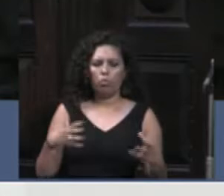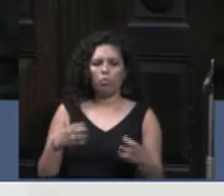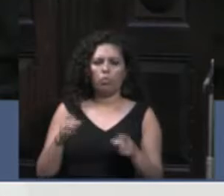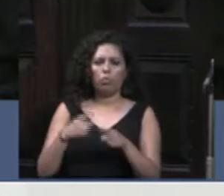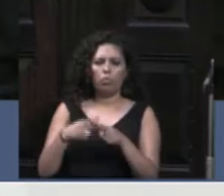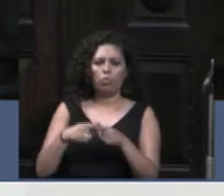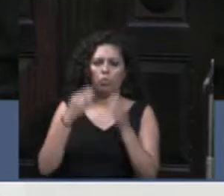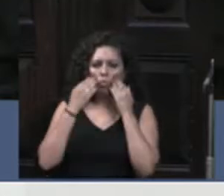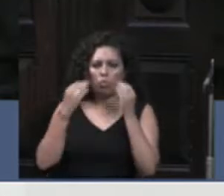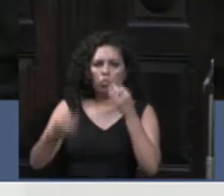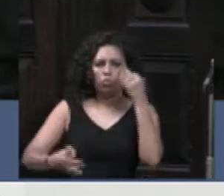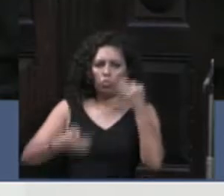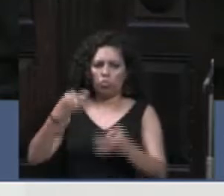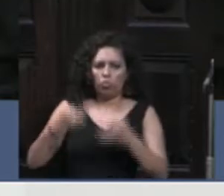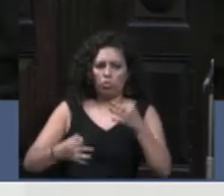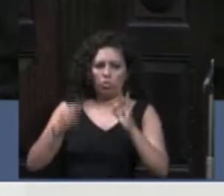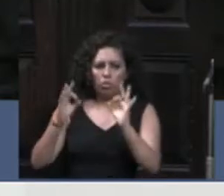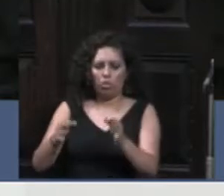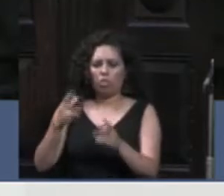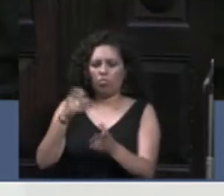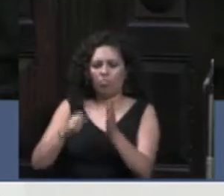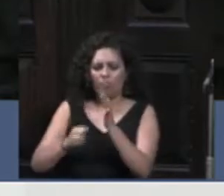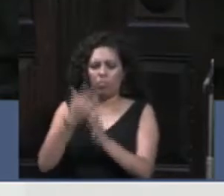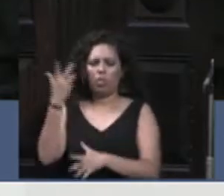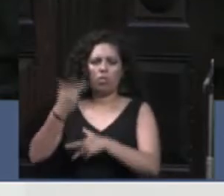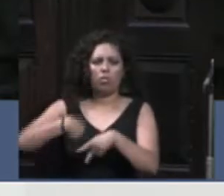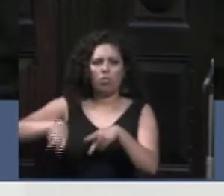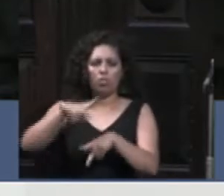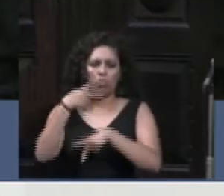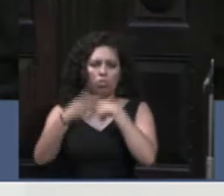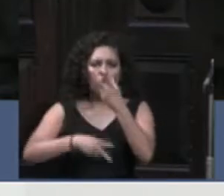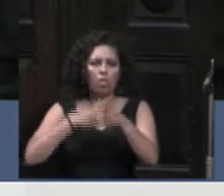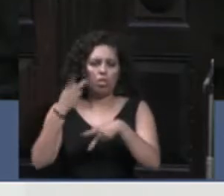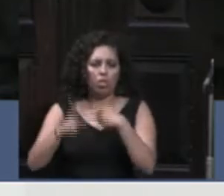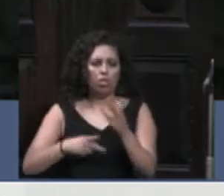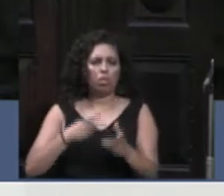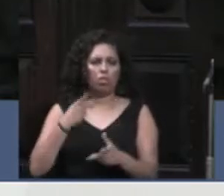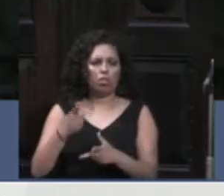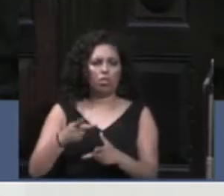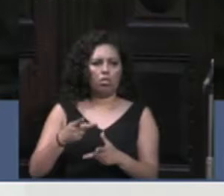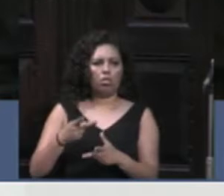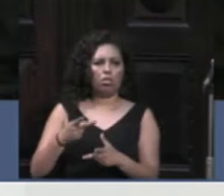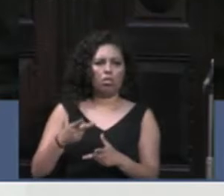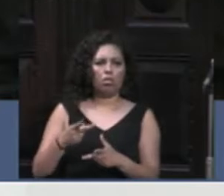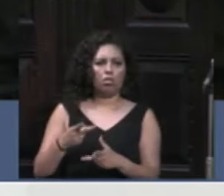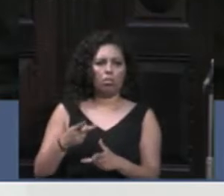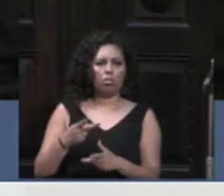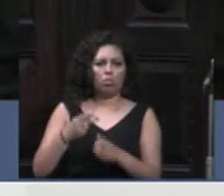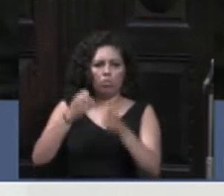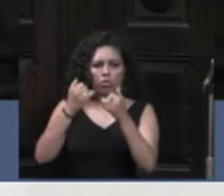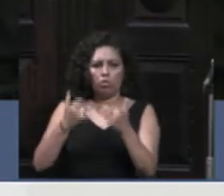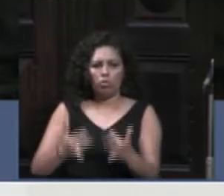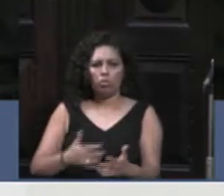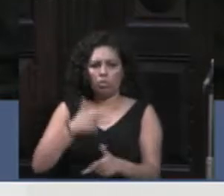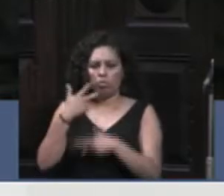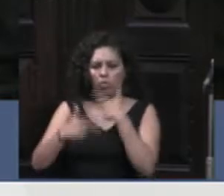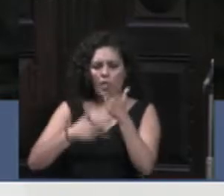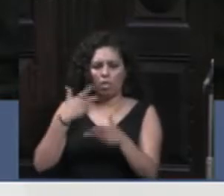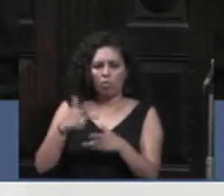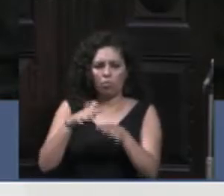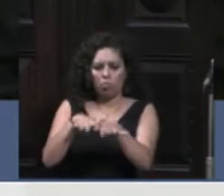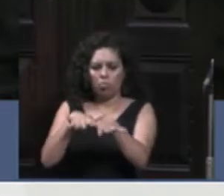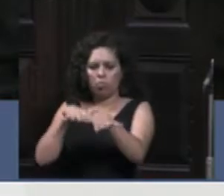justiça. Várias leis nós aprovamos aqui com o apoio de Vossa Excelência, né? Não só a fila dos 20 minutos, a lei